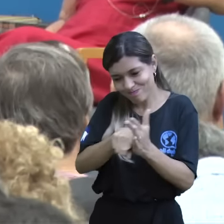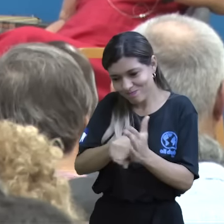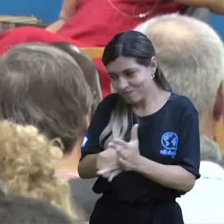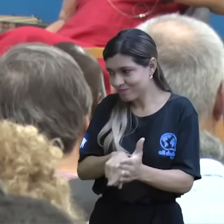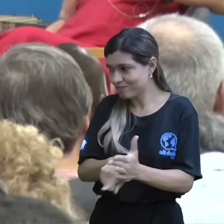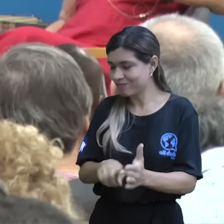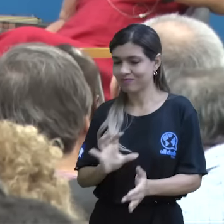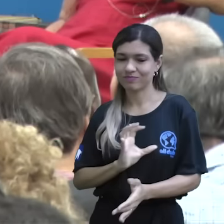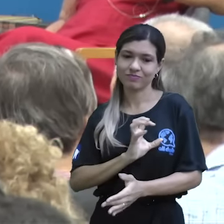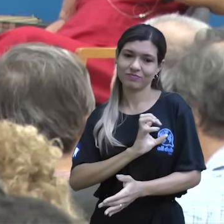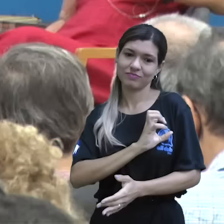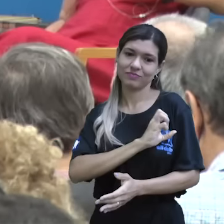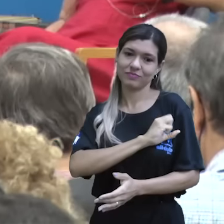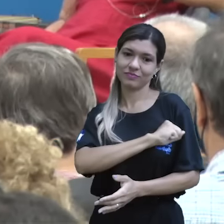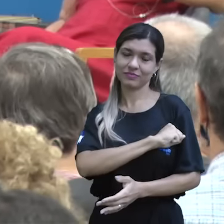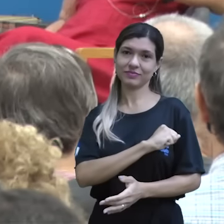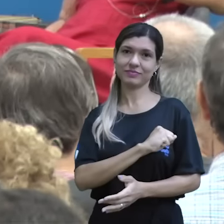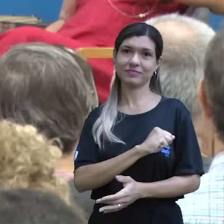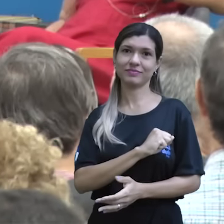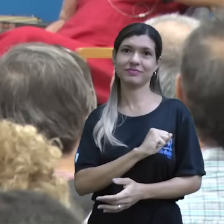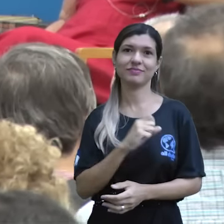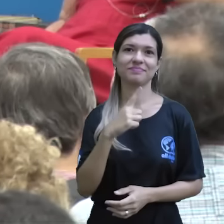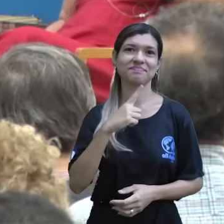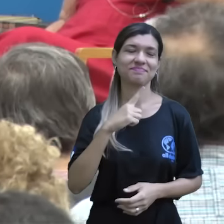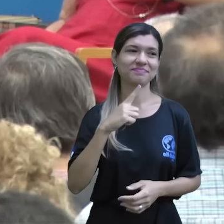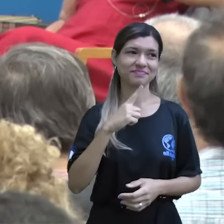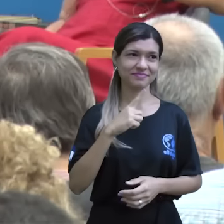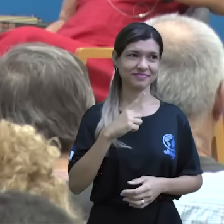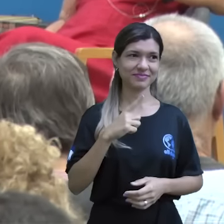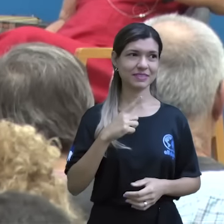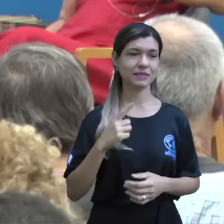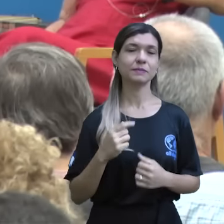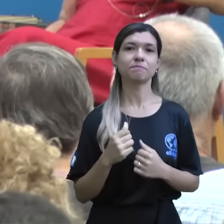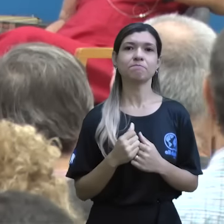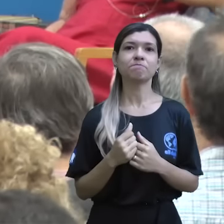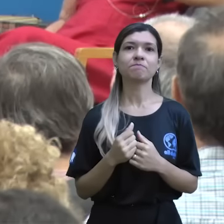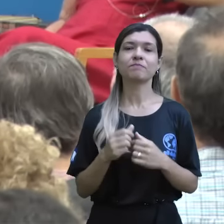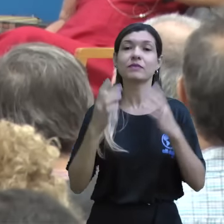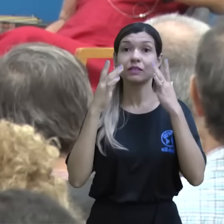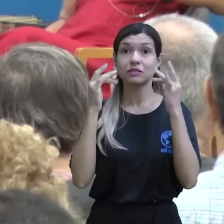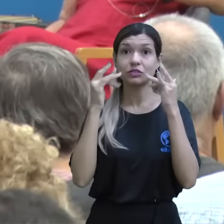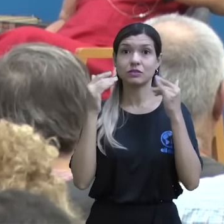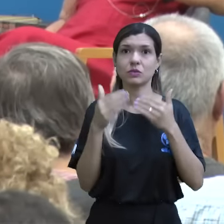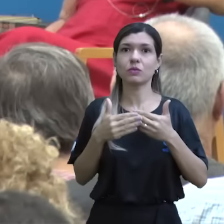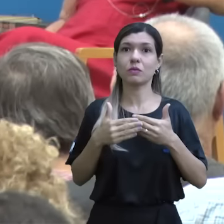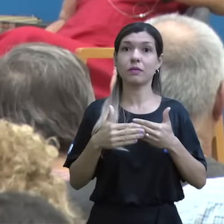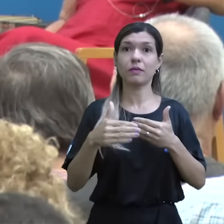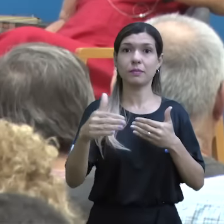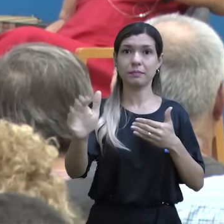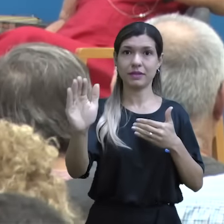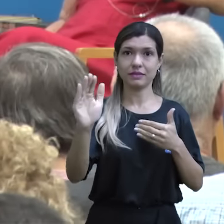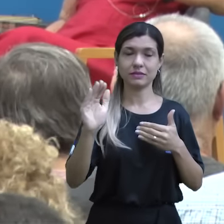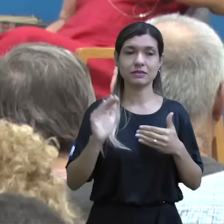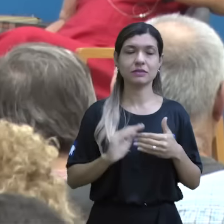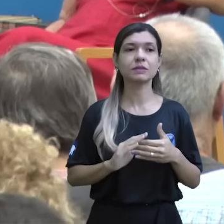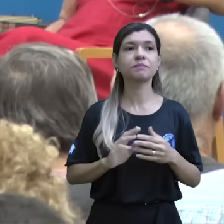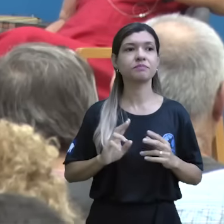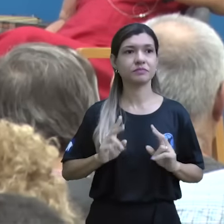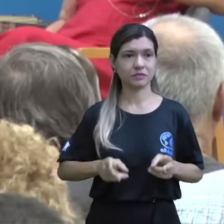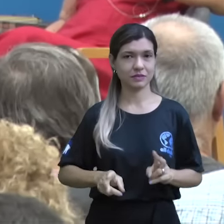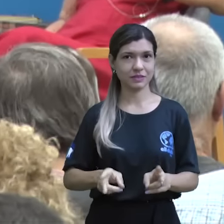abre o espetáculo diz assim, do Lima Barreto, não é só a morte que iguala a gente, o crime,